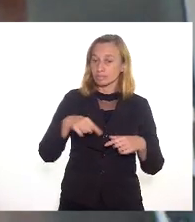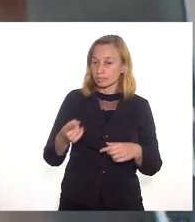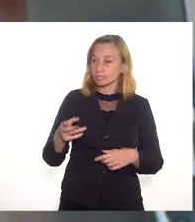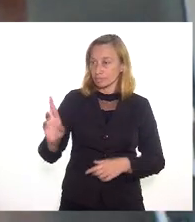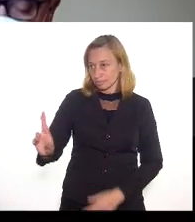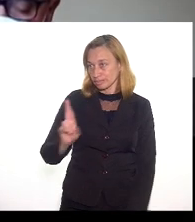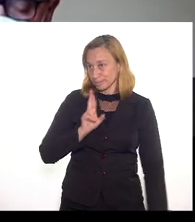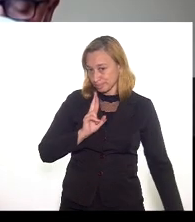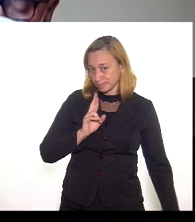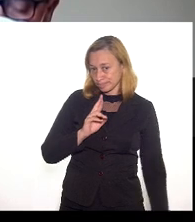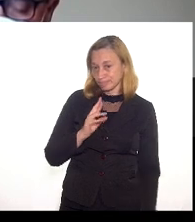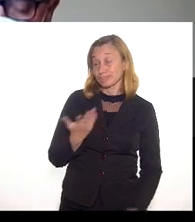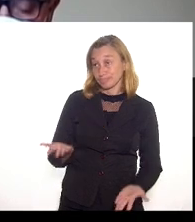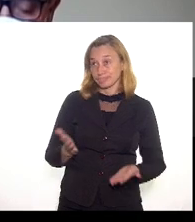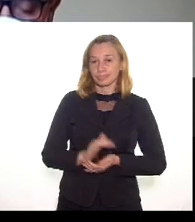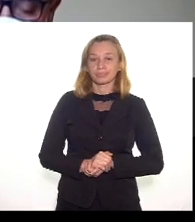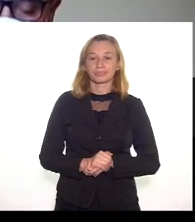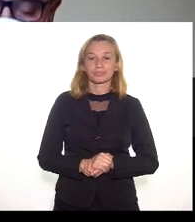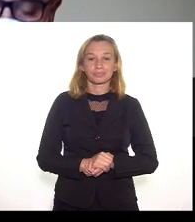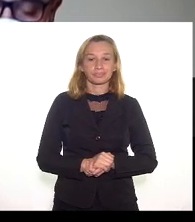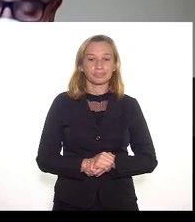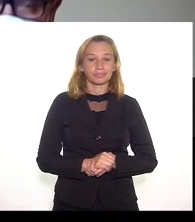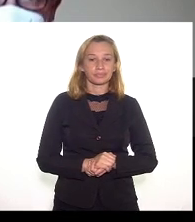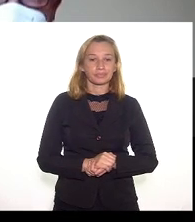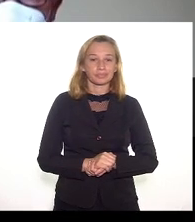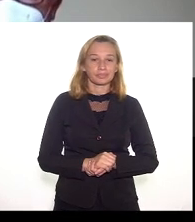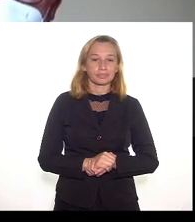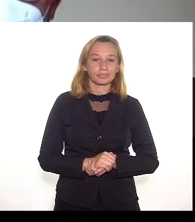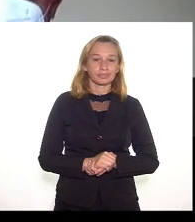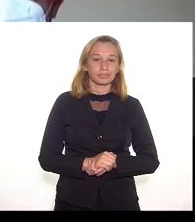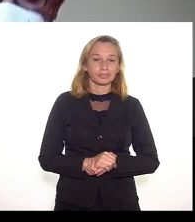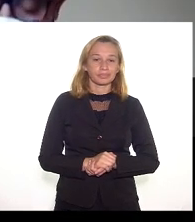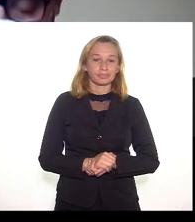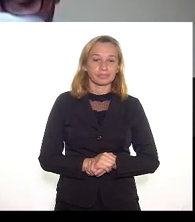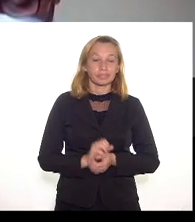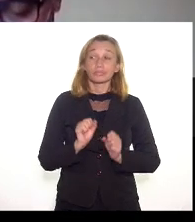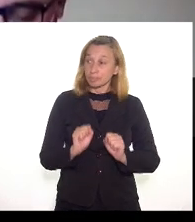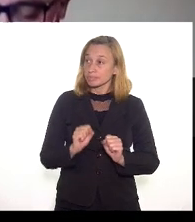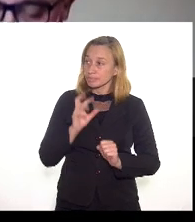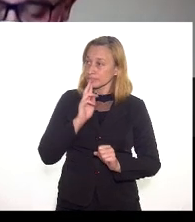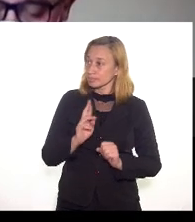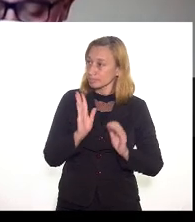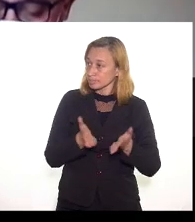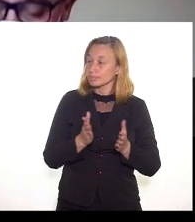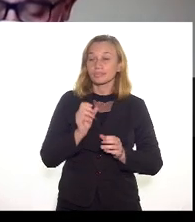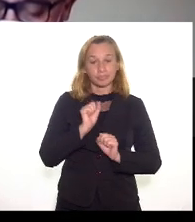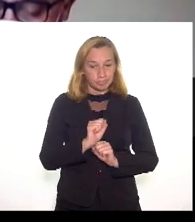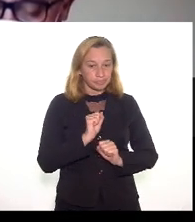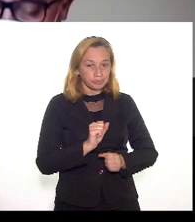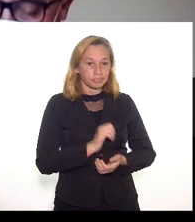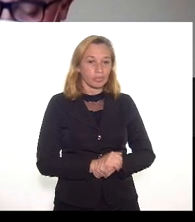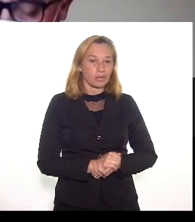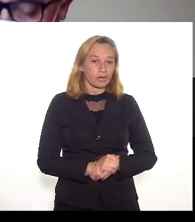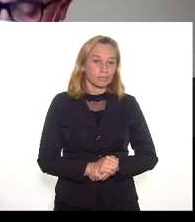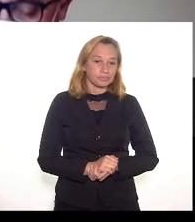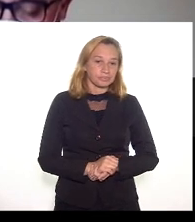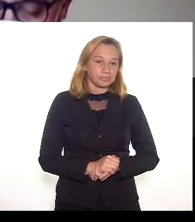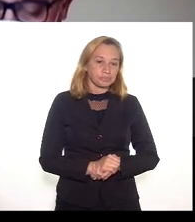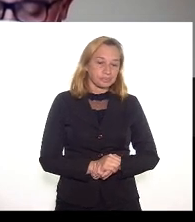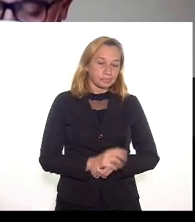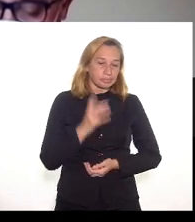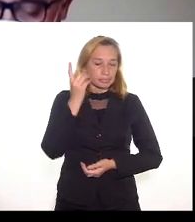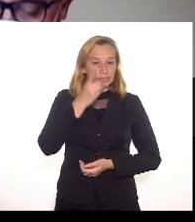responder. Vai ser só para a infraestrutura? Pode? Faço questão. Sr. Deputado